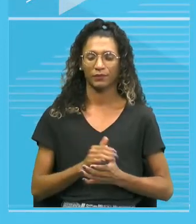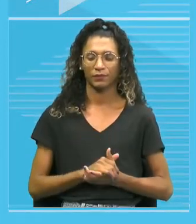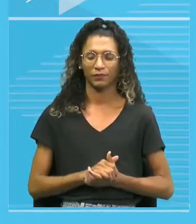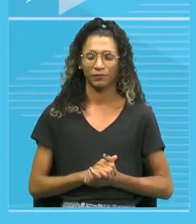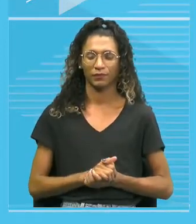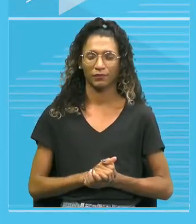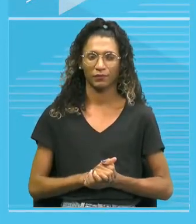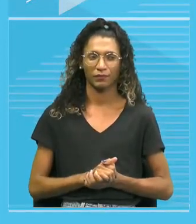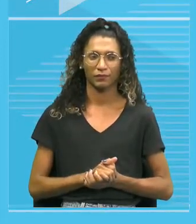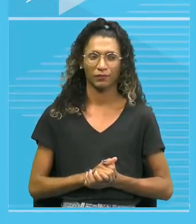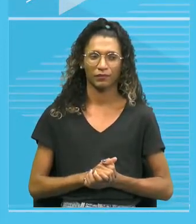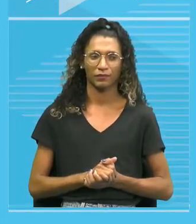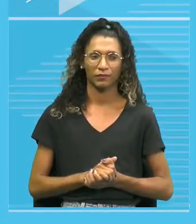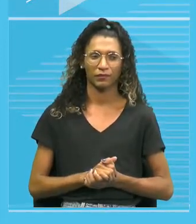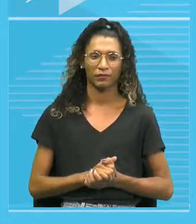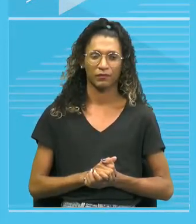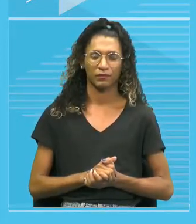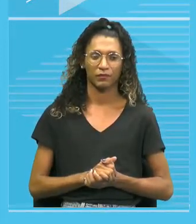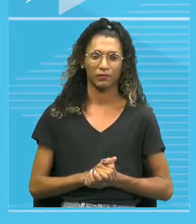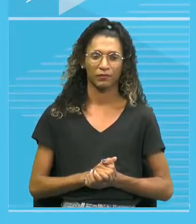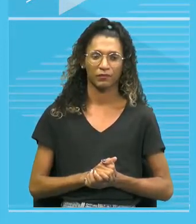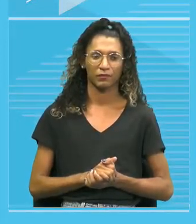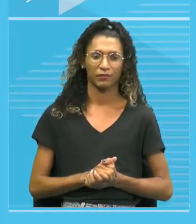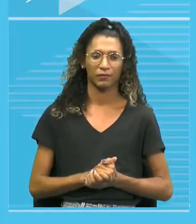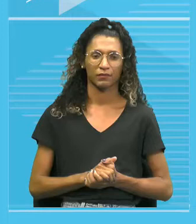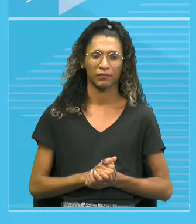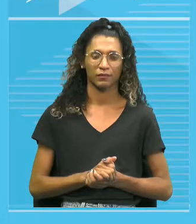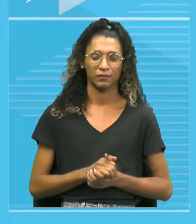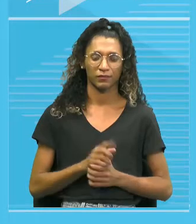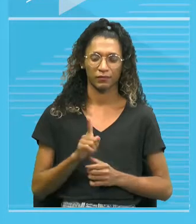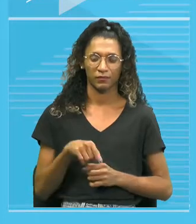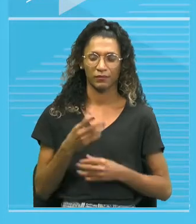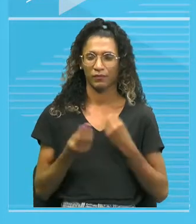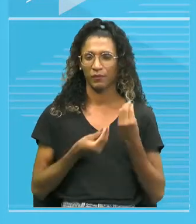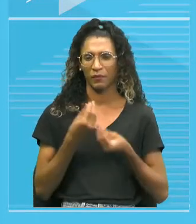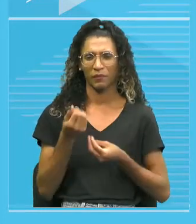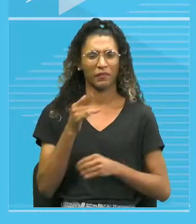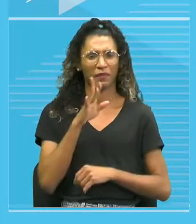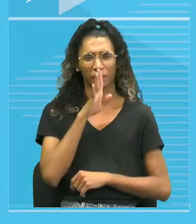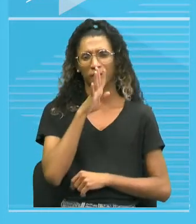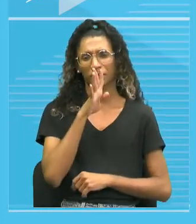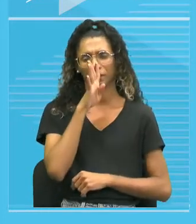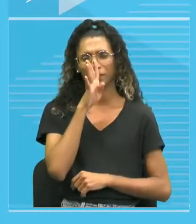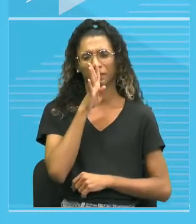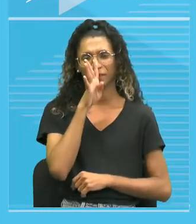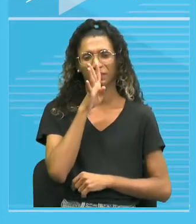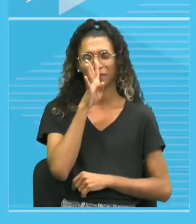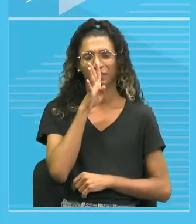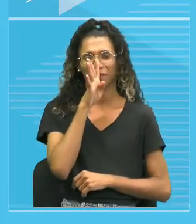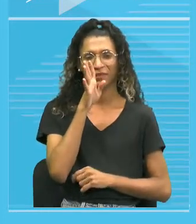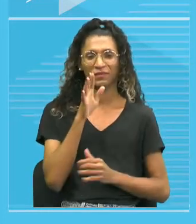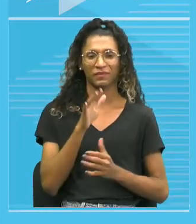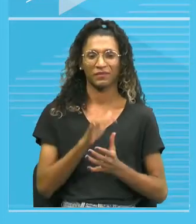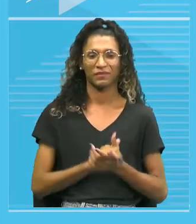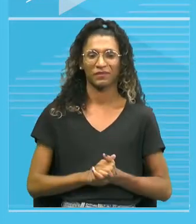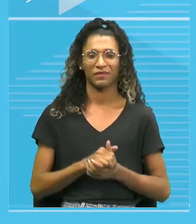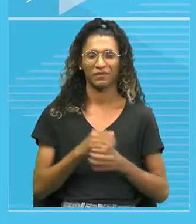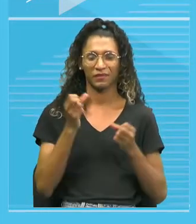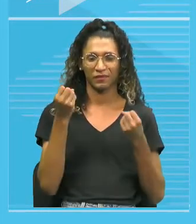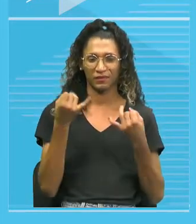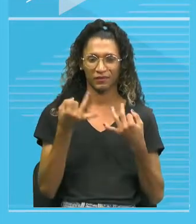custo que teve foi muito grande, gente. Foi um custo assim absurdo. E eu não estou falando